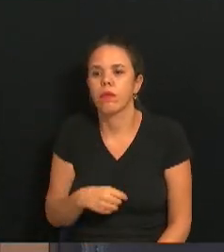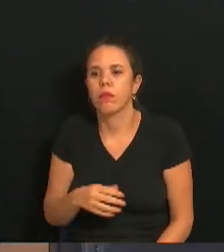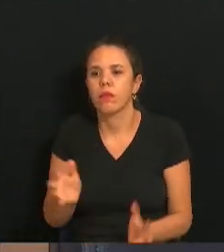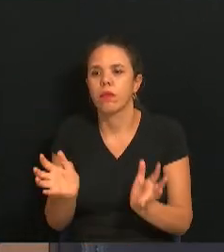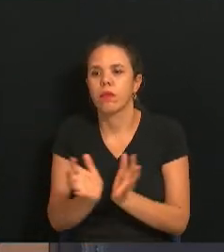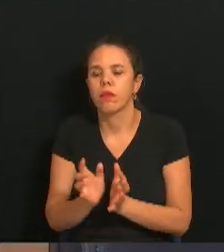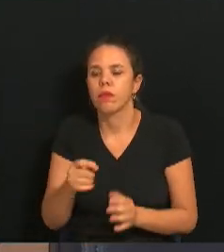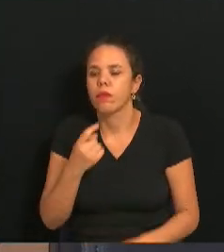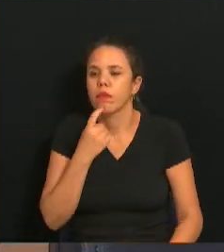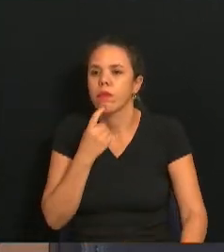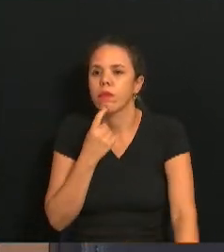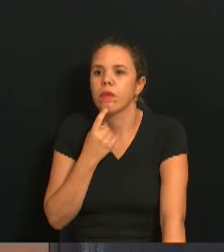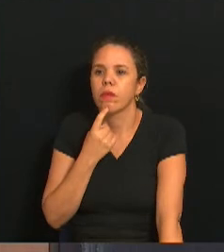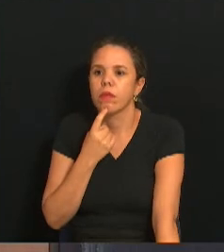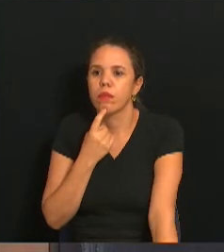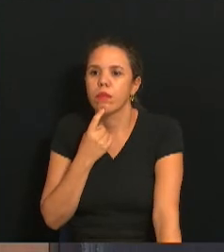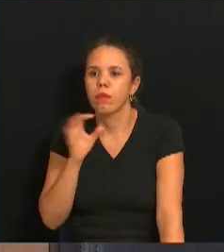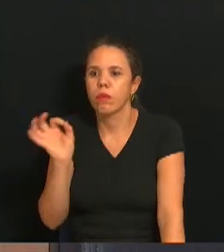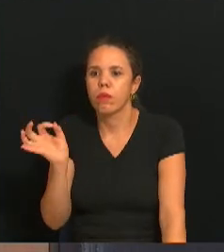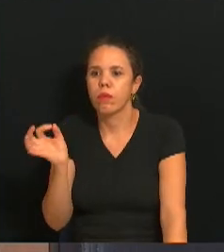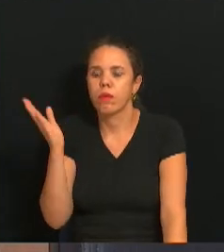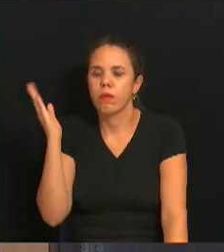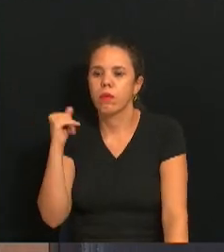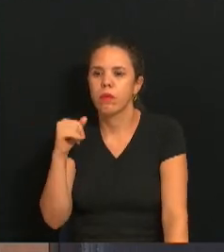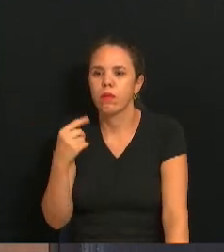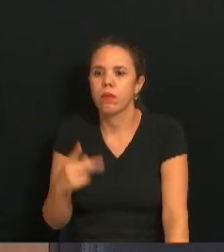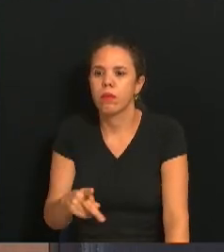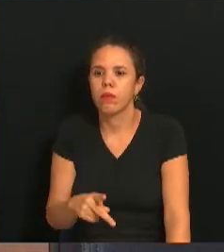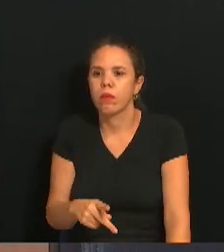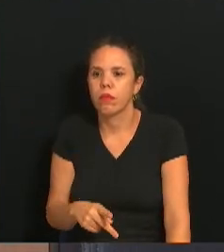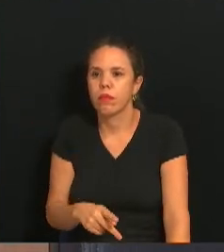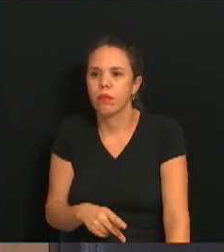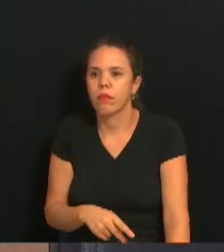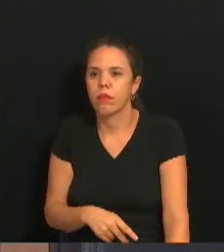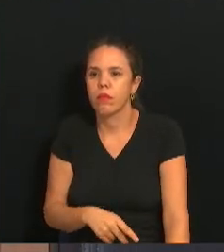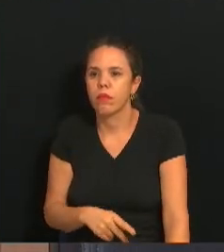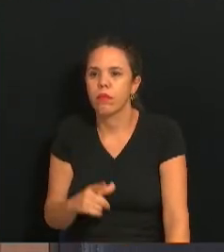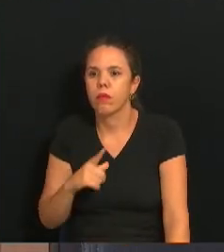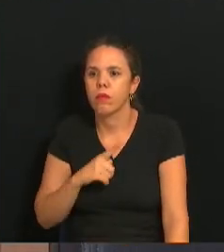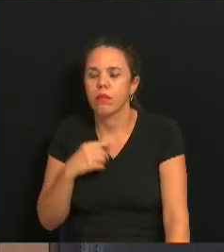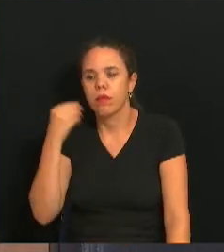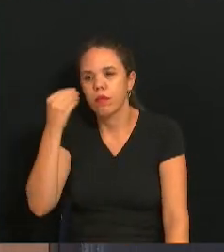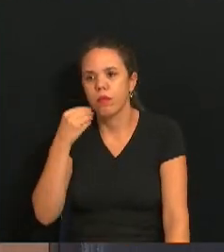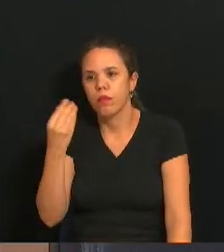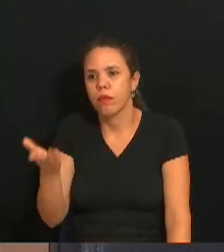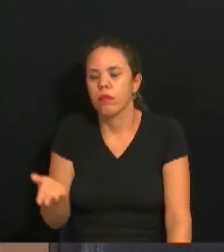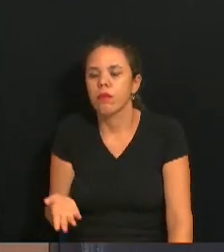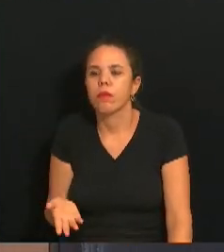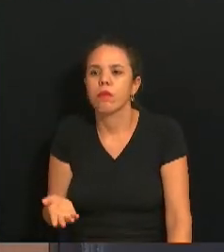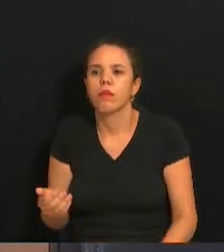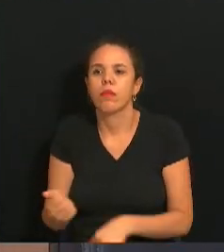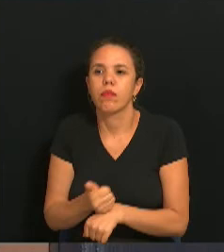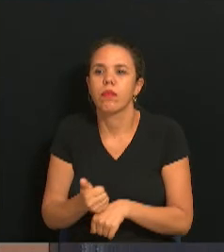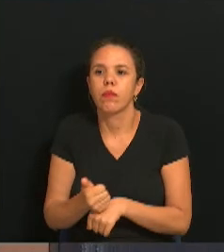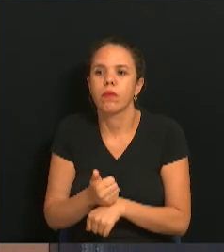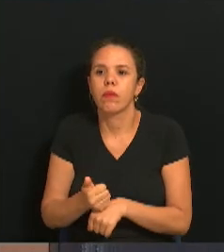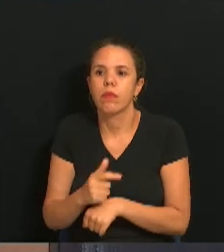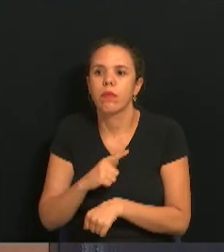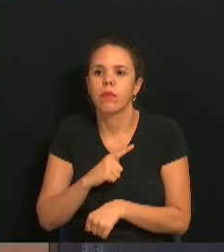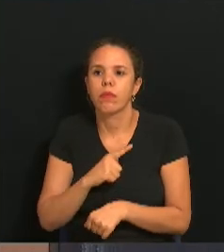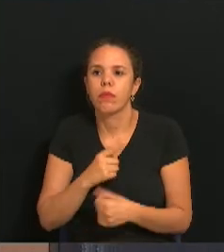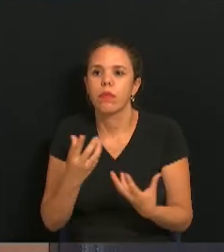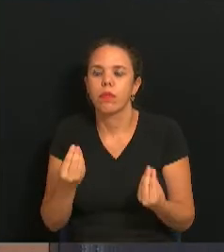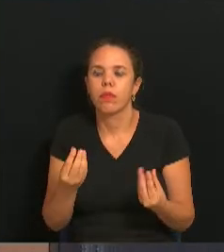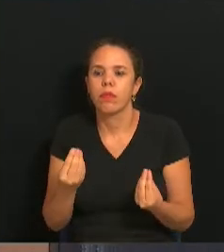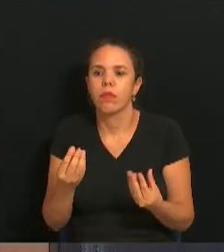de Campinas. Eu tenho certeza que você, tem toda essa experiência na área, tem muito aí